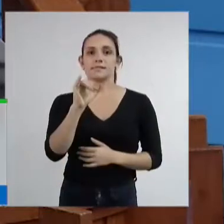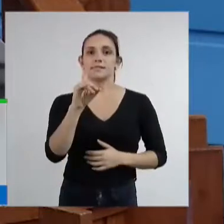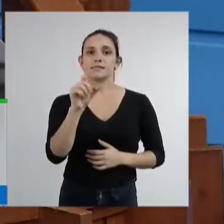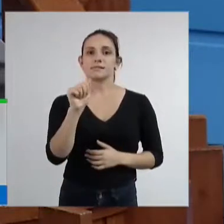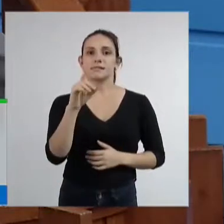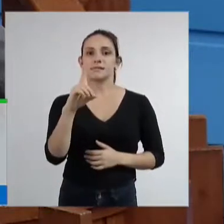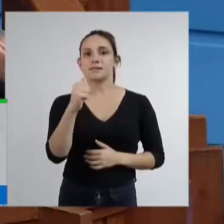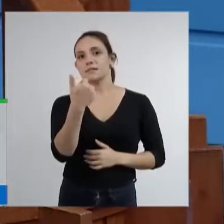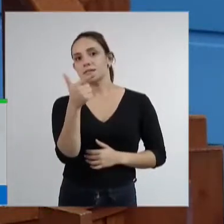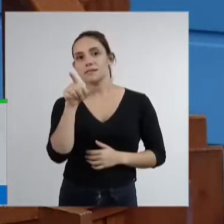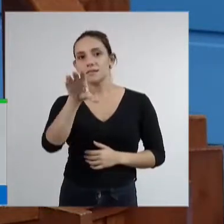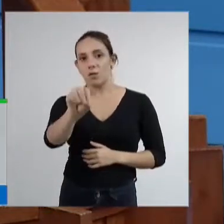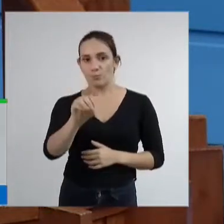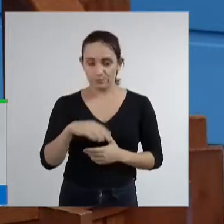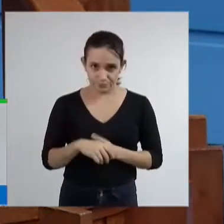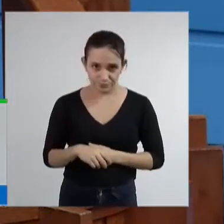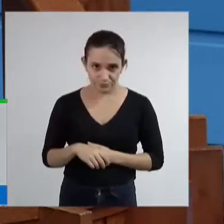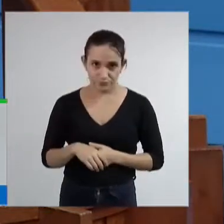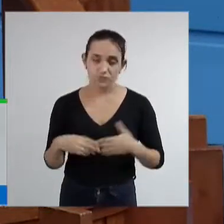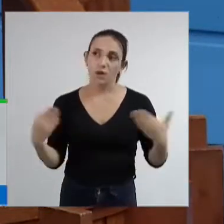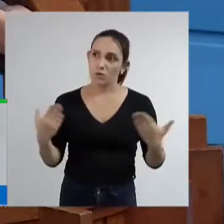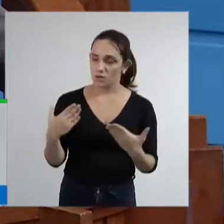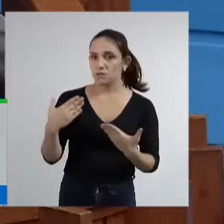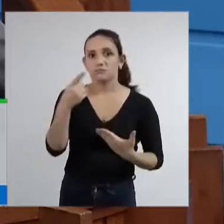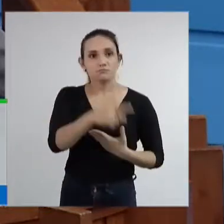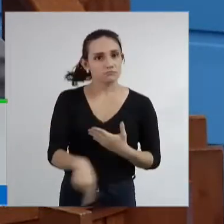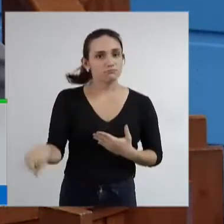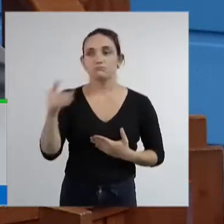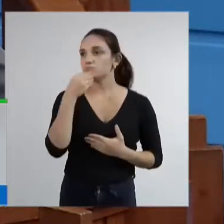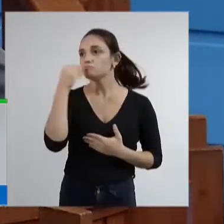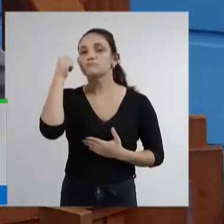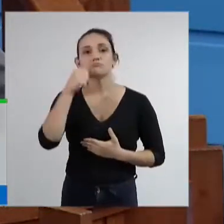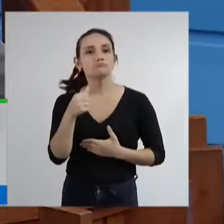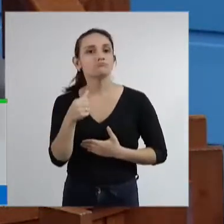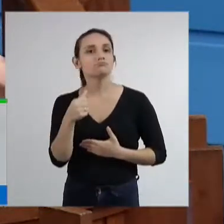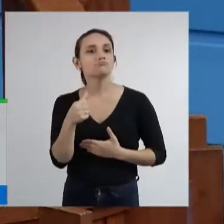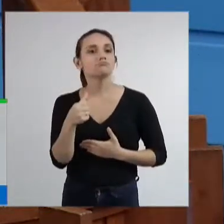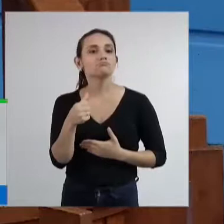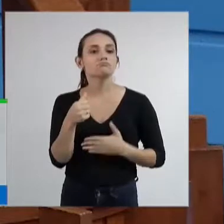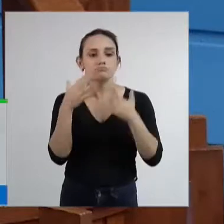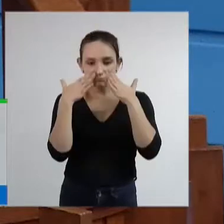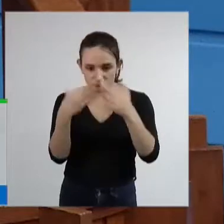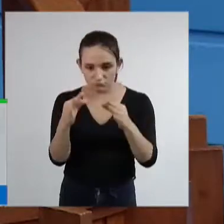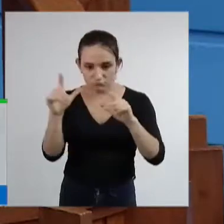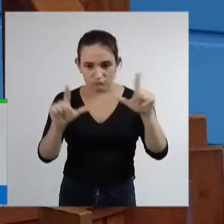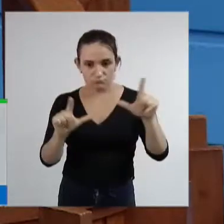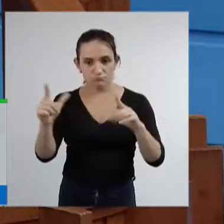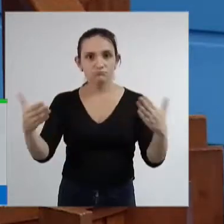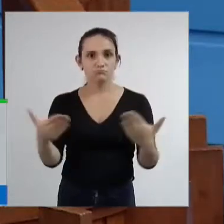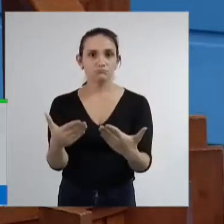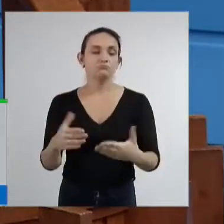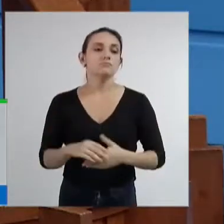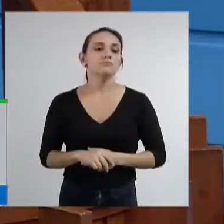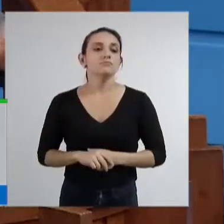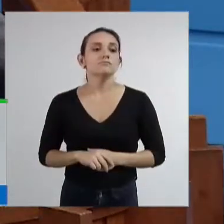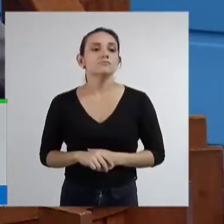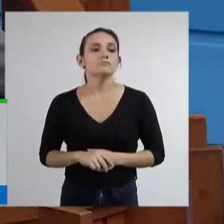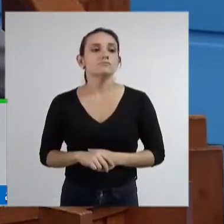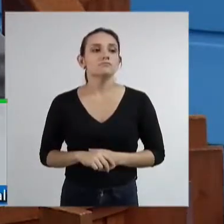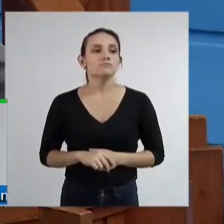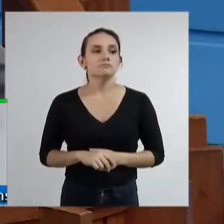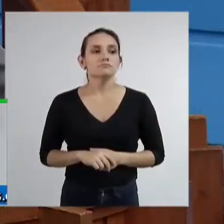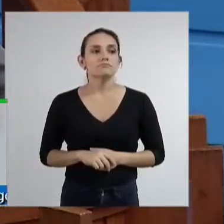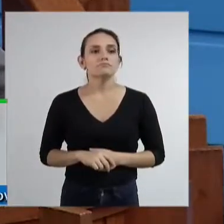Então, senhores deputados, senhoras e senhores que nos assistem nesta hora, eu acho